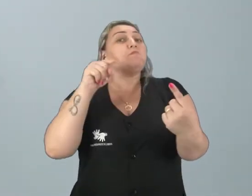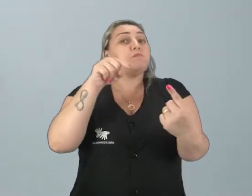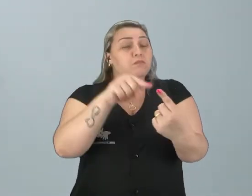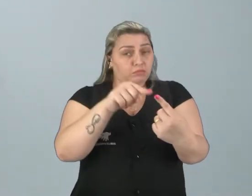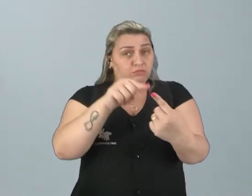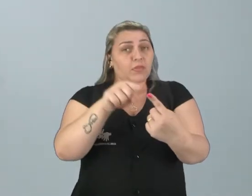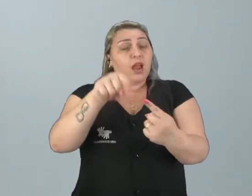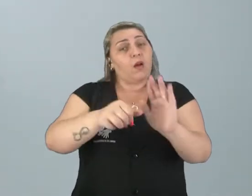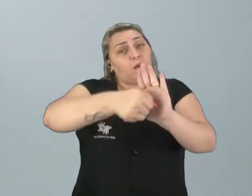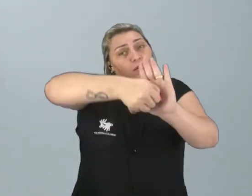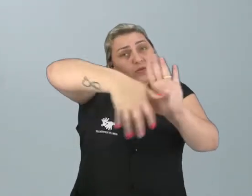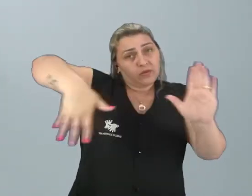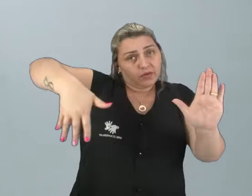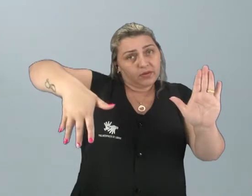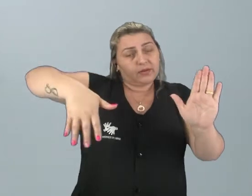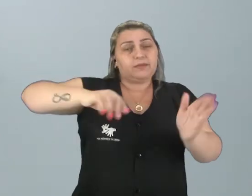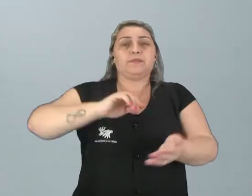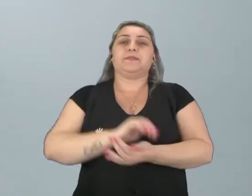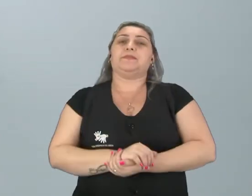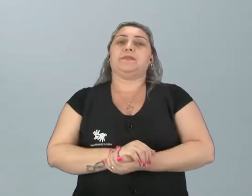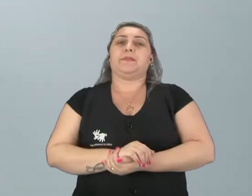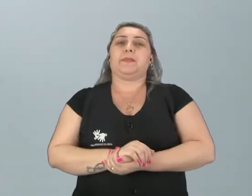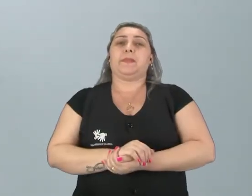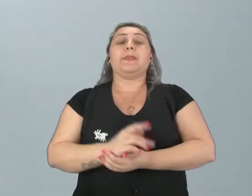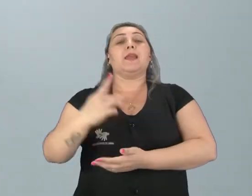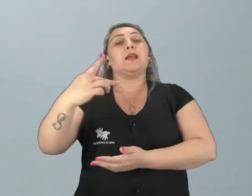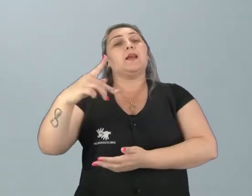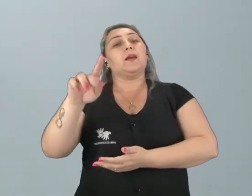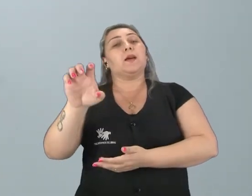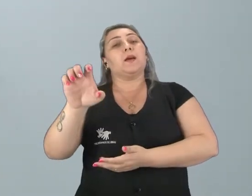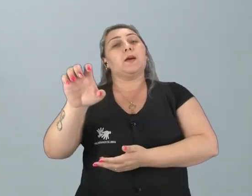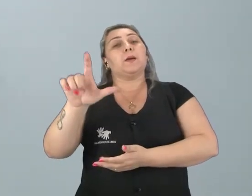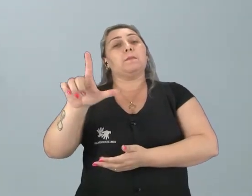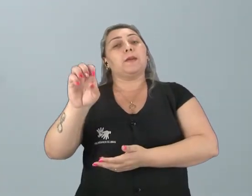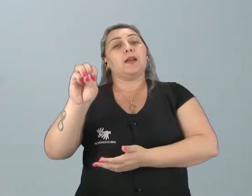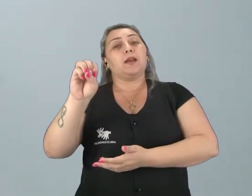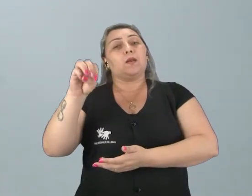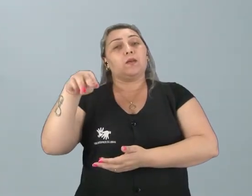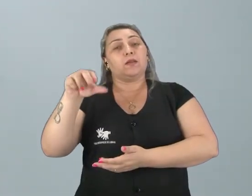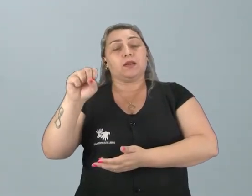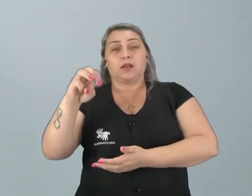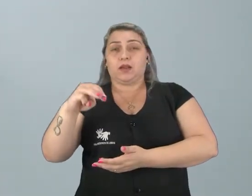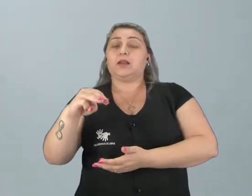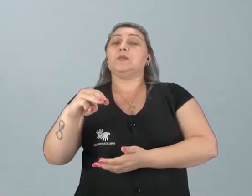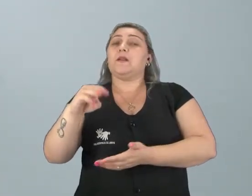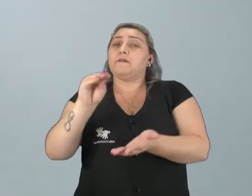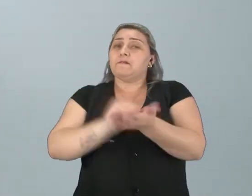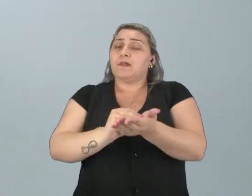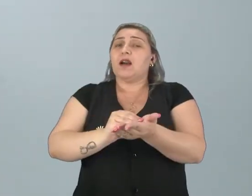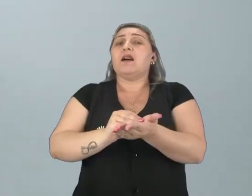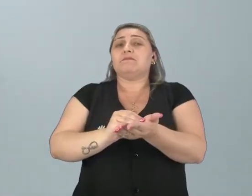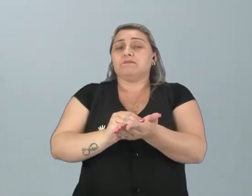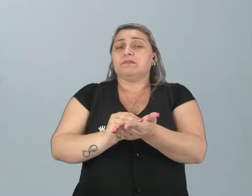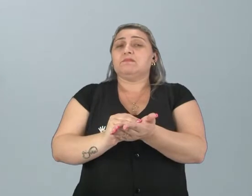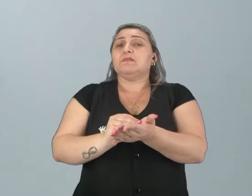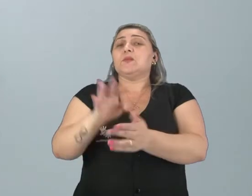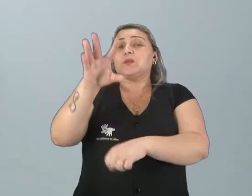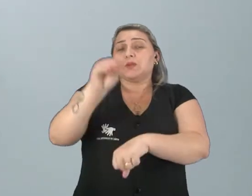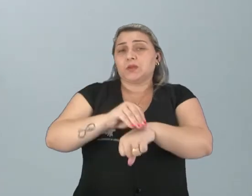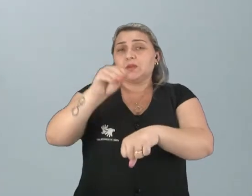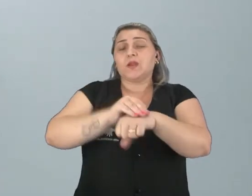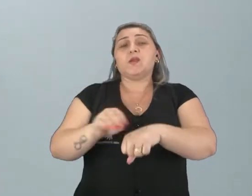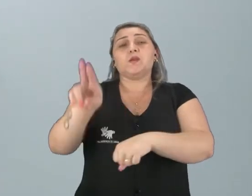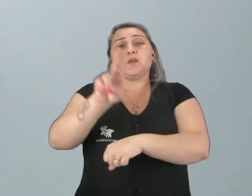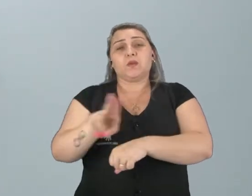é uma figura de linguagem. O pleonasmo como vício de linguagem, você utiliza sem intenção nenhuma e